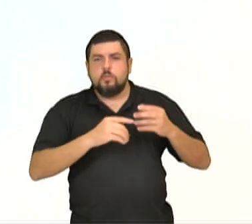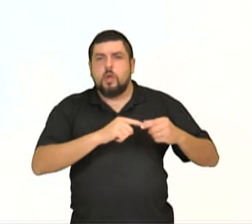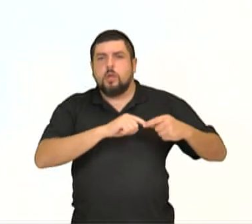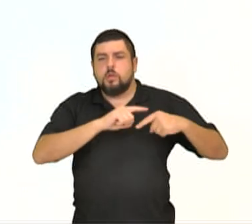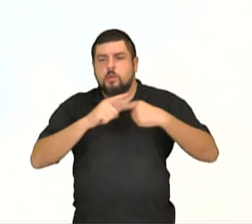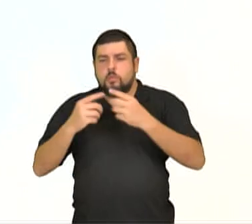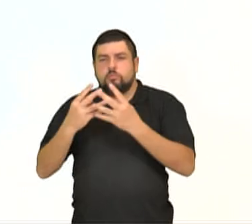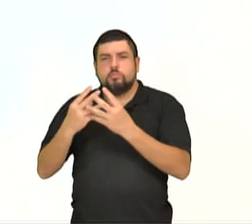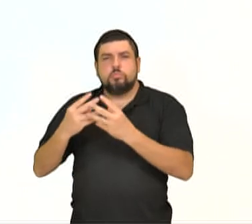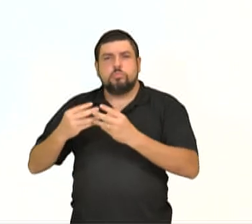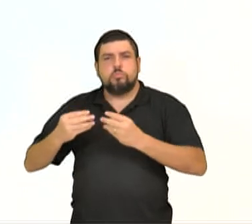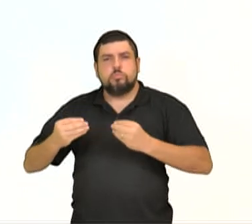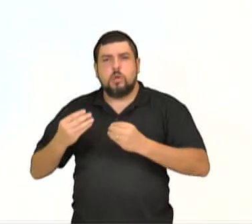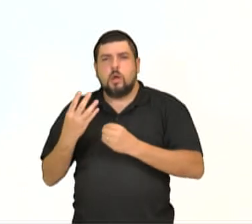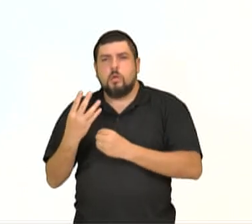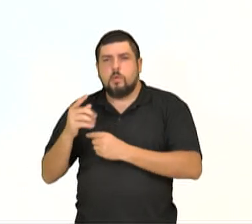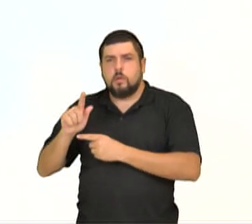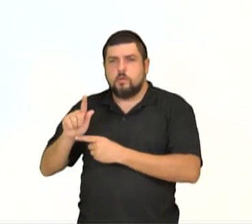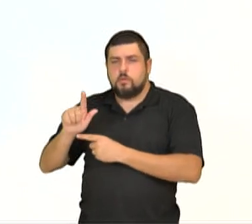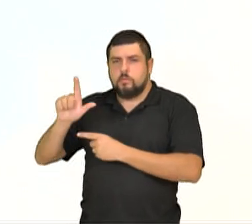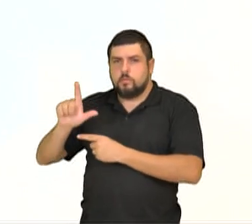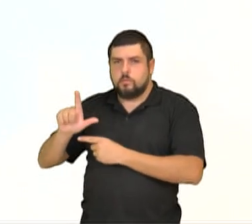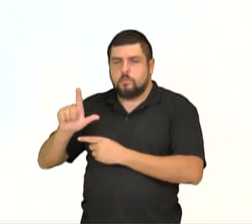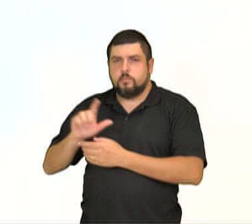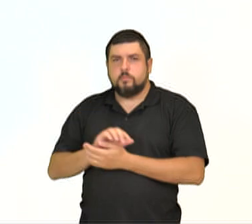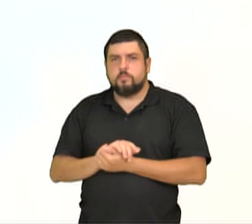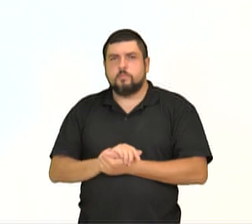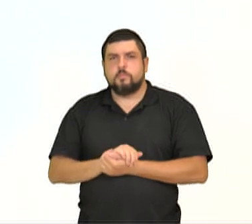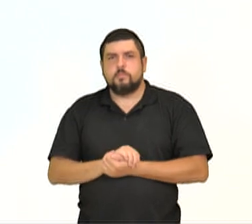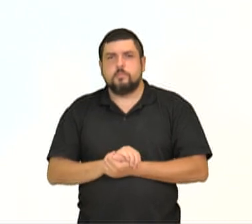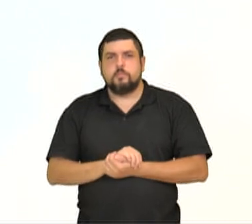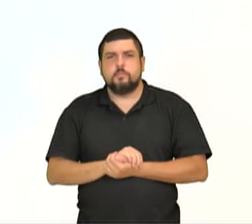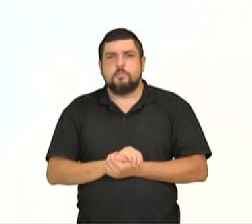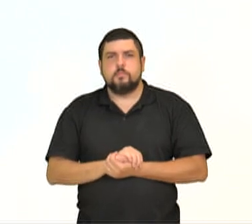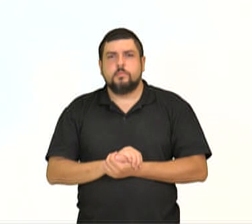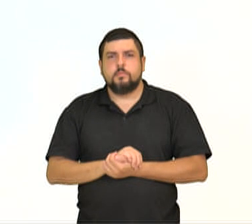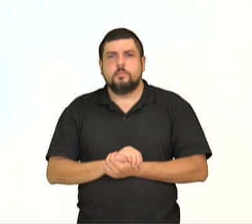de 4 gramas por litro. Ok?